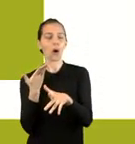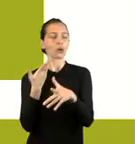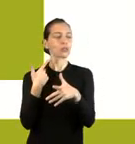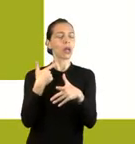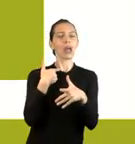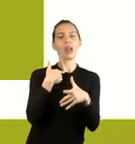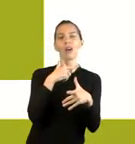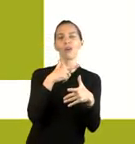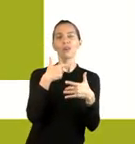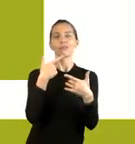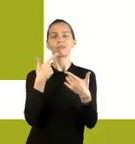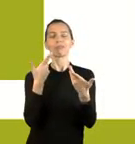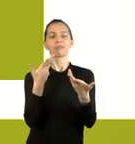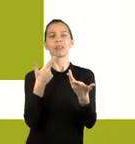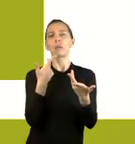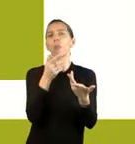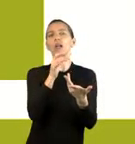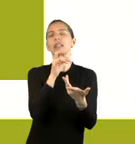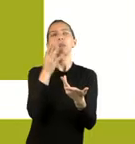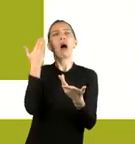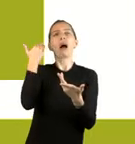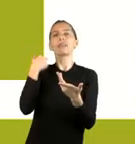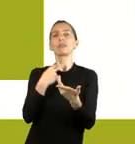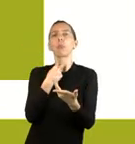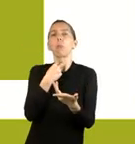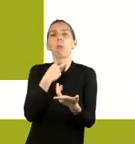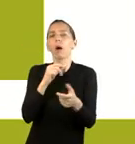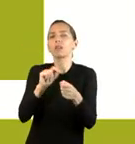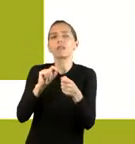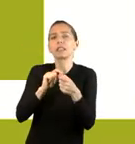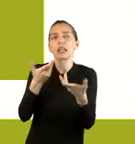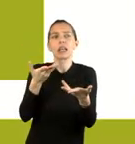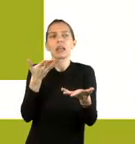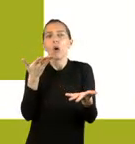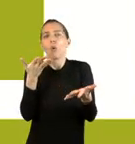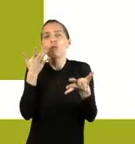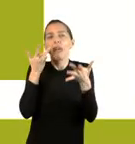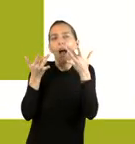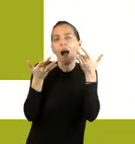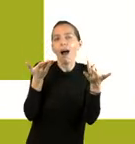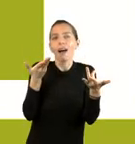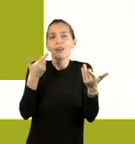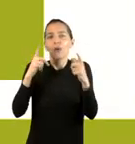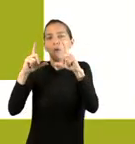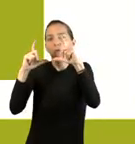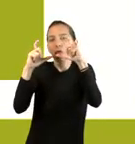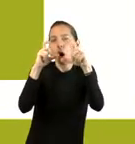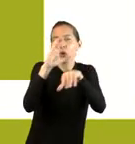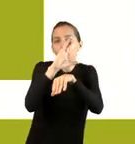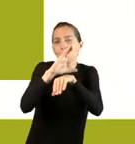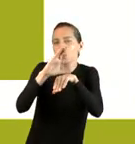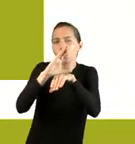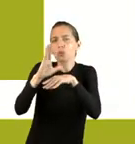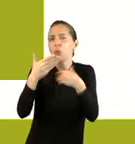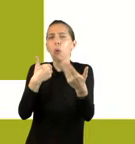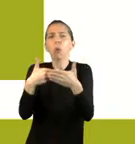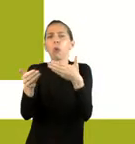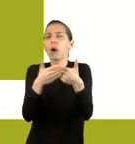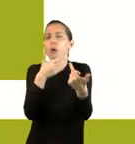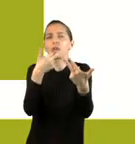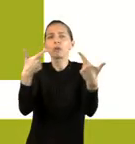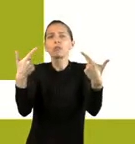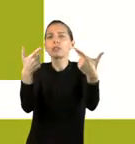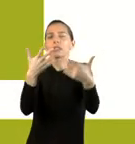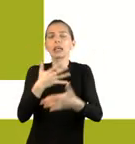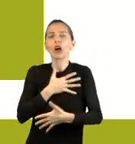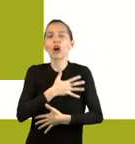aquilo que seu pai nunca deixou você fazer, tipo teatro, tipo fotografia, então, qualquer coisa que pode